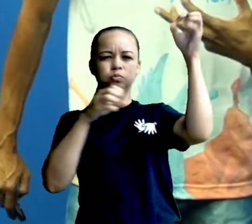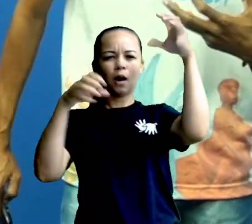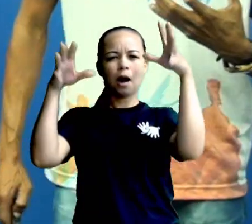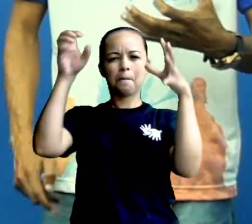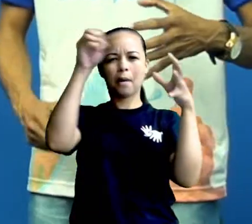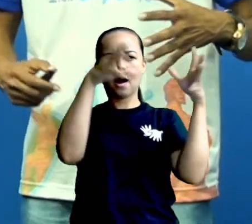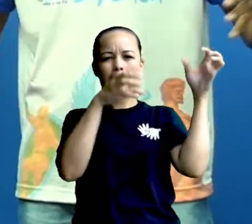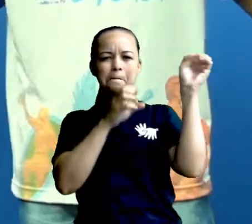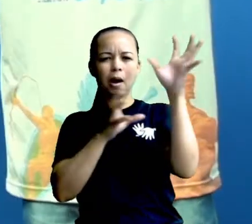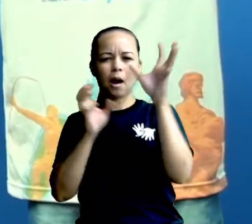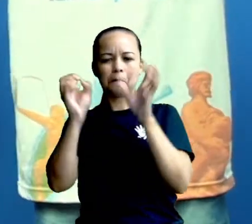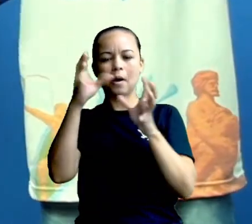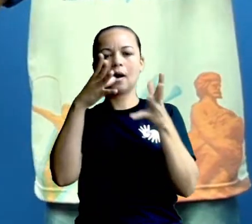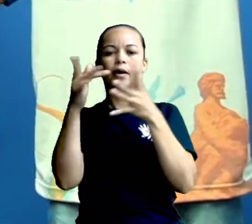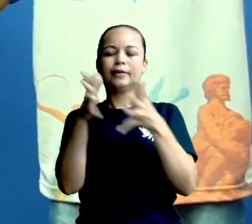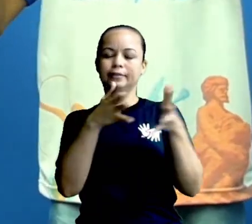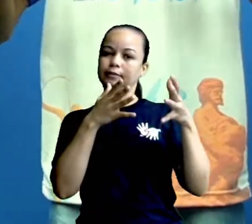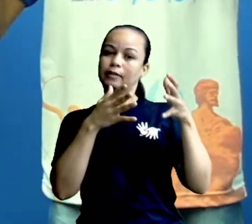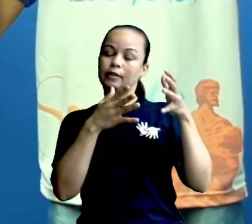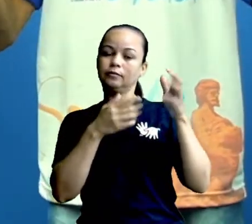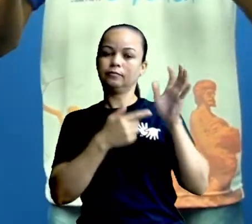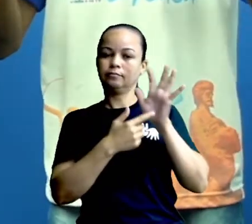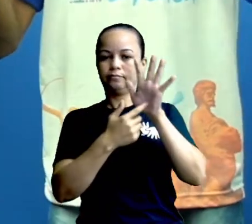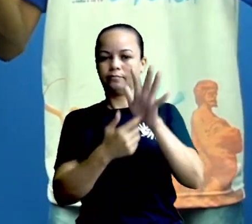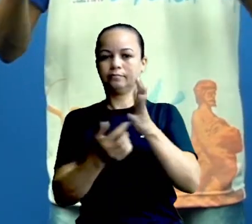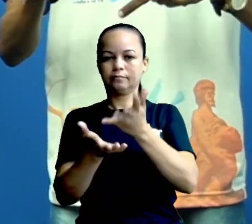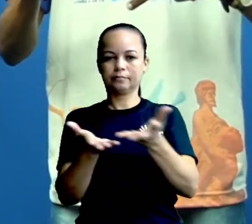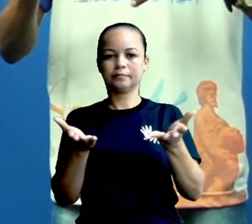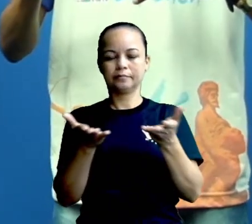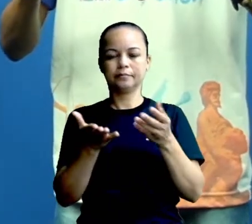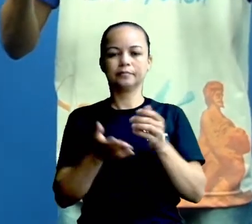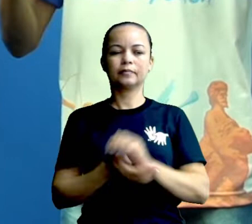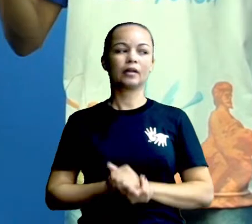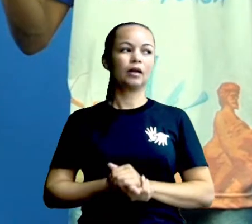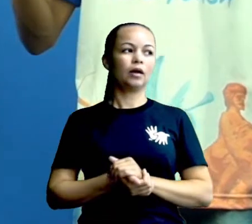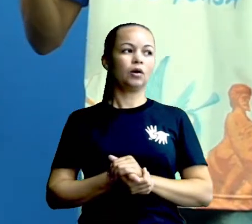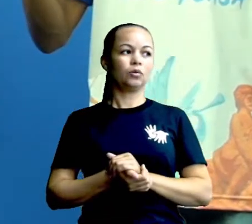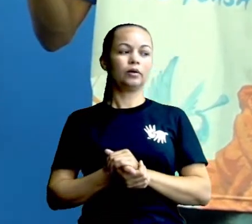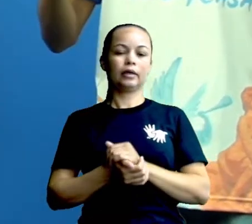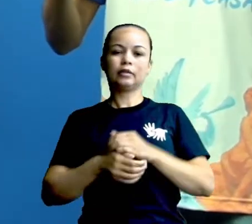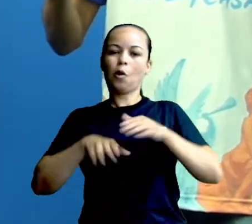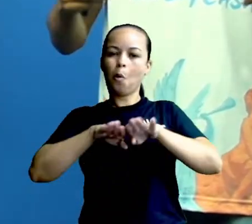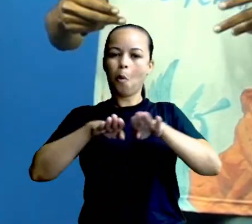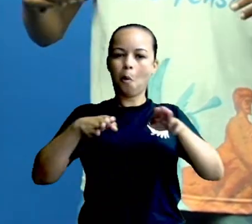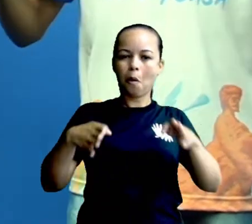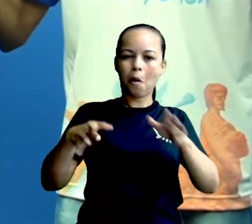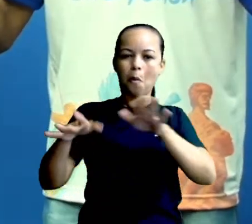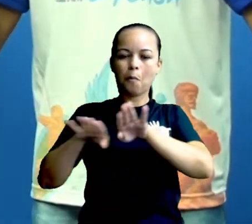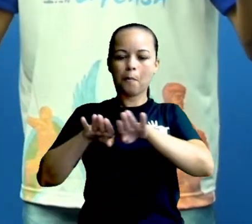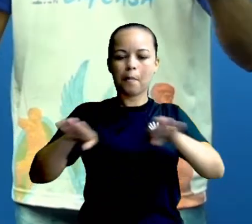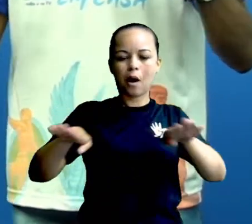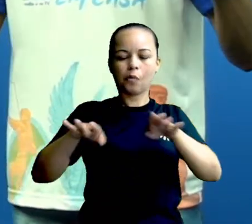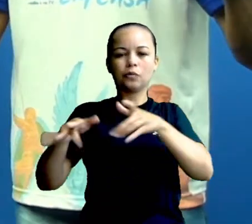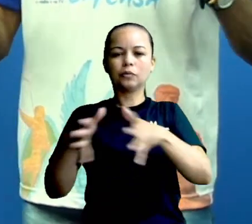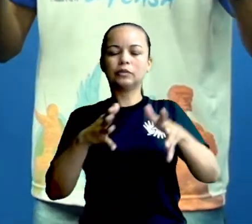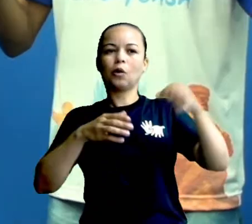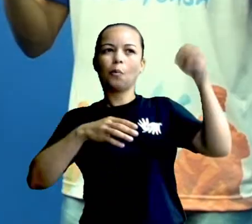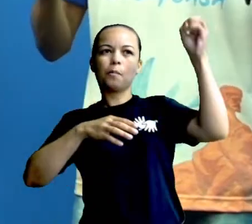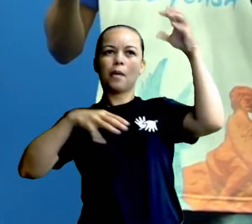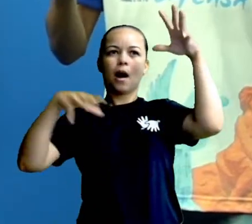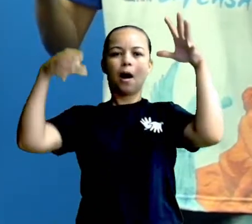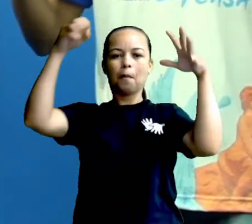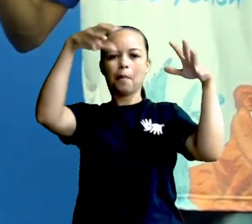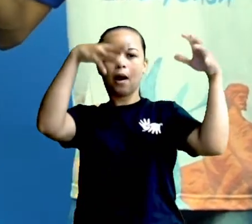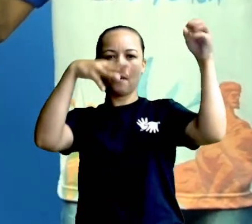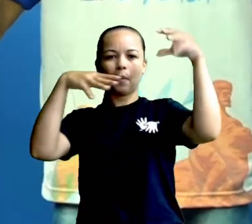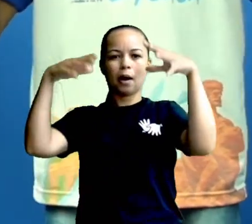mim. Você vê aqueles canhões de luz sendo iluminado, tá? Ali o palco, os raios de luz, o